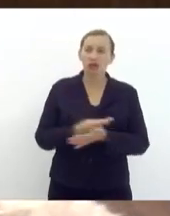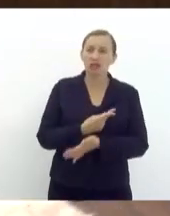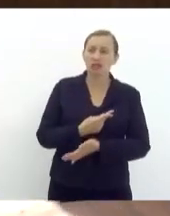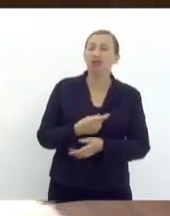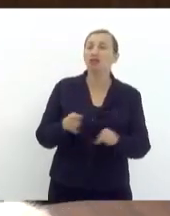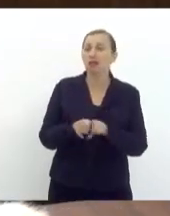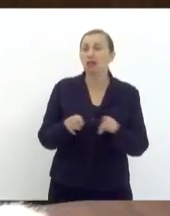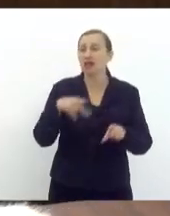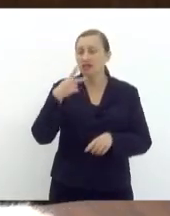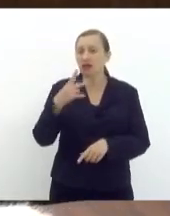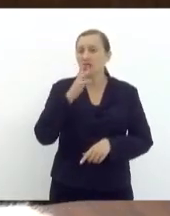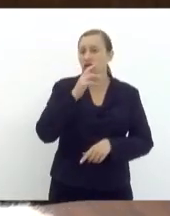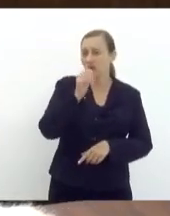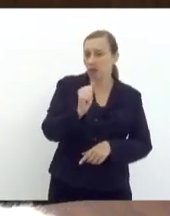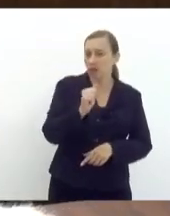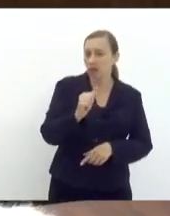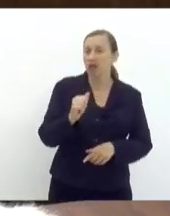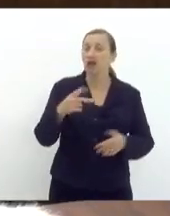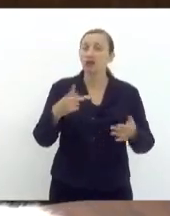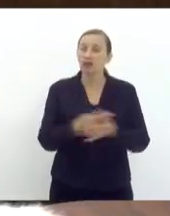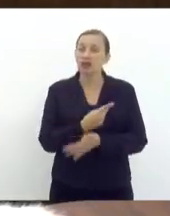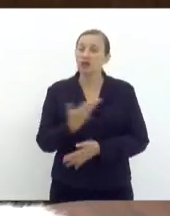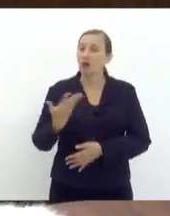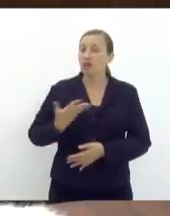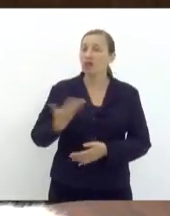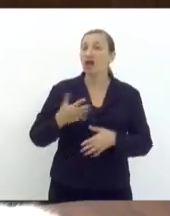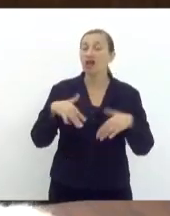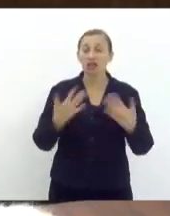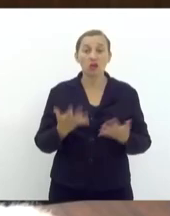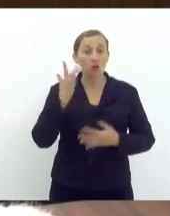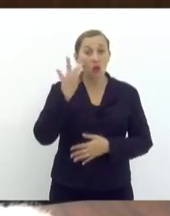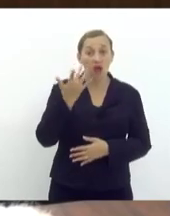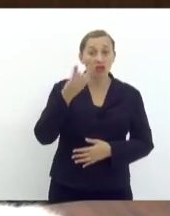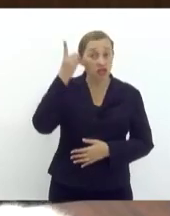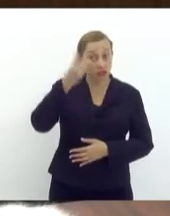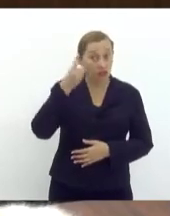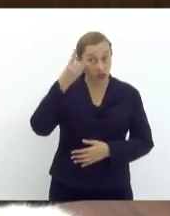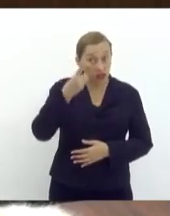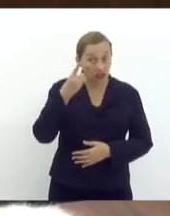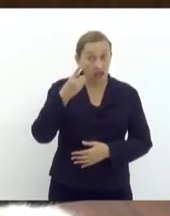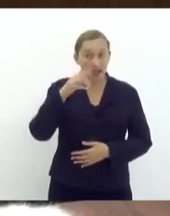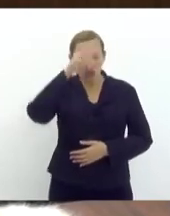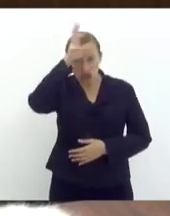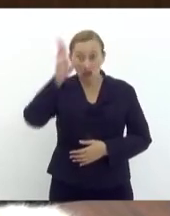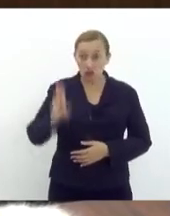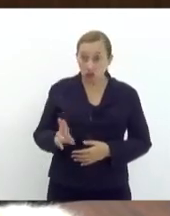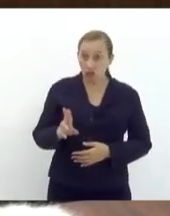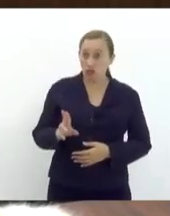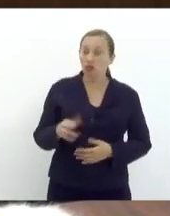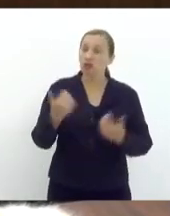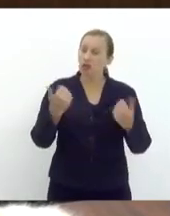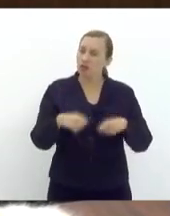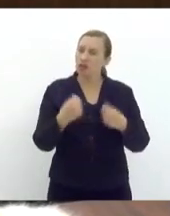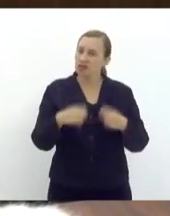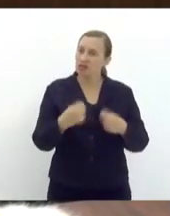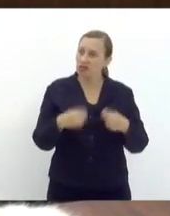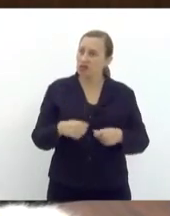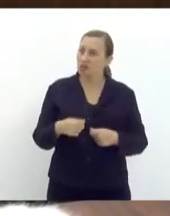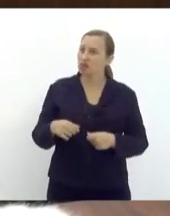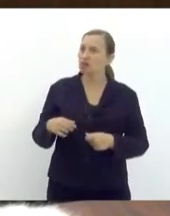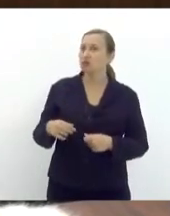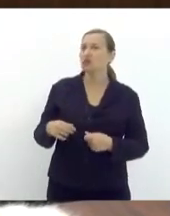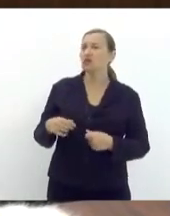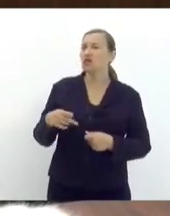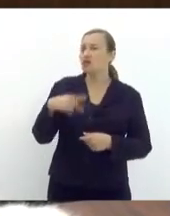Amorim porque ocorreu com a com a companheira Então acho de eu te ajudo que nós iremos fazer uma Moção de repúdio é esses dois funcionários